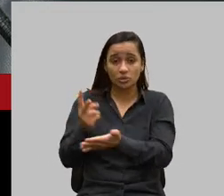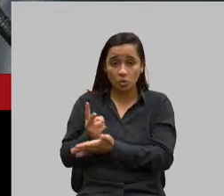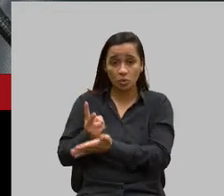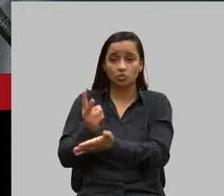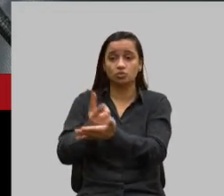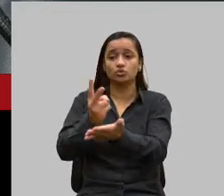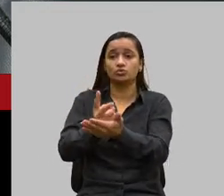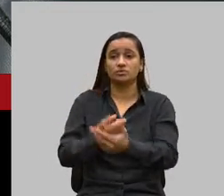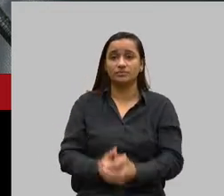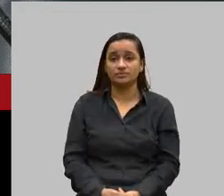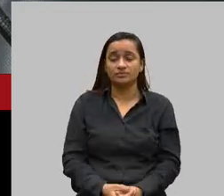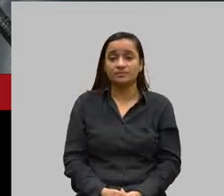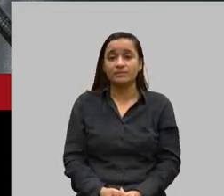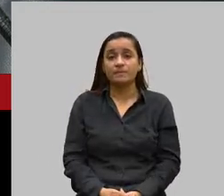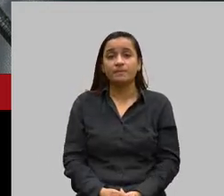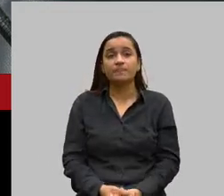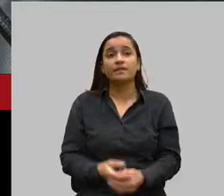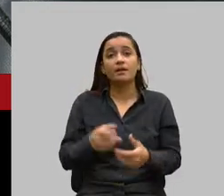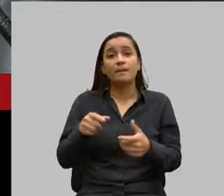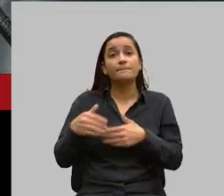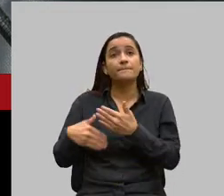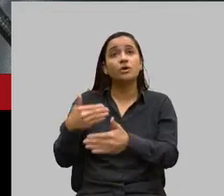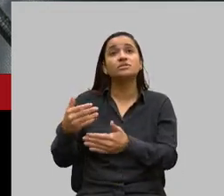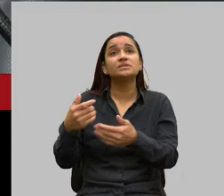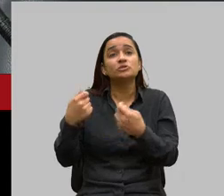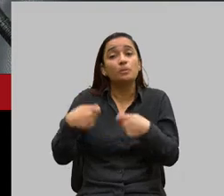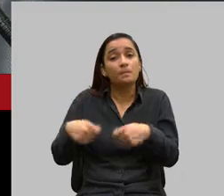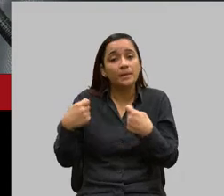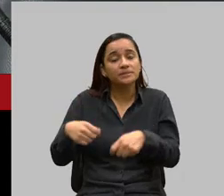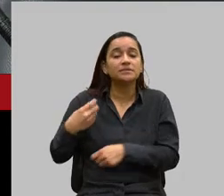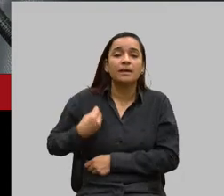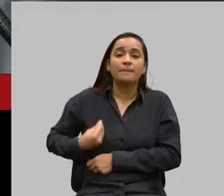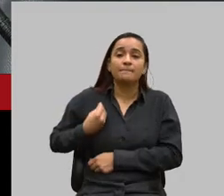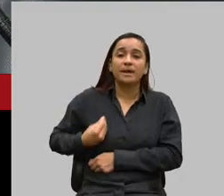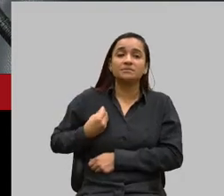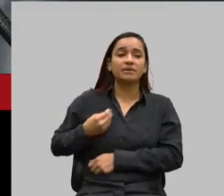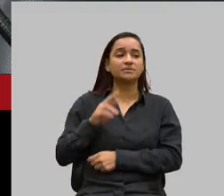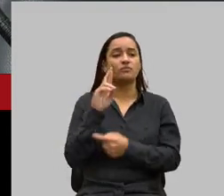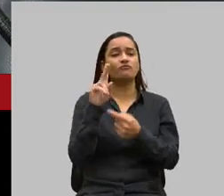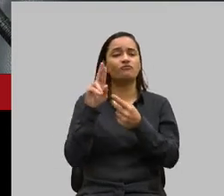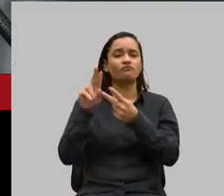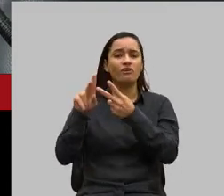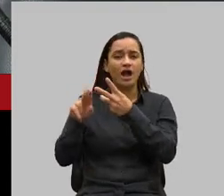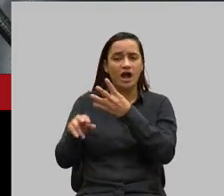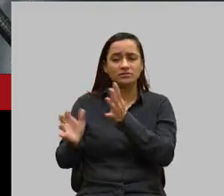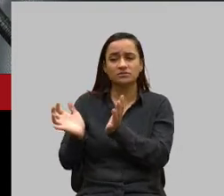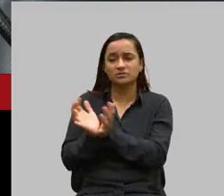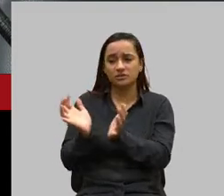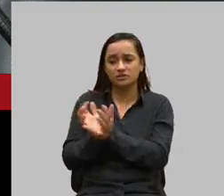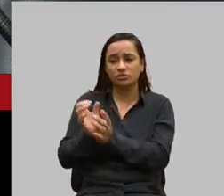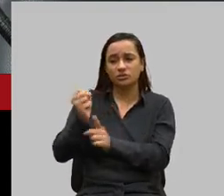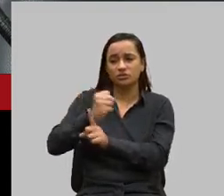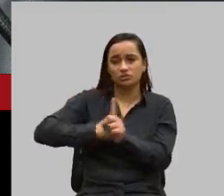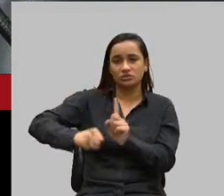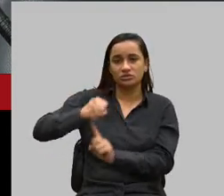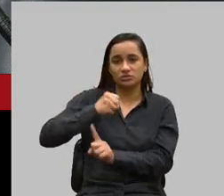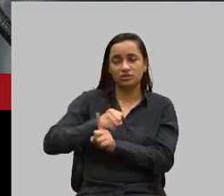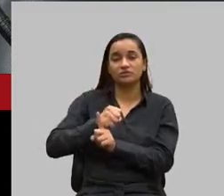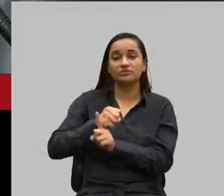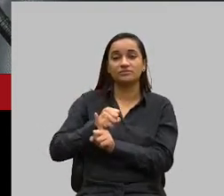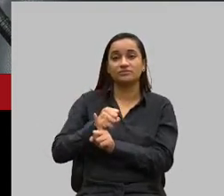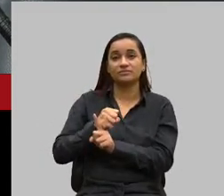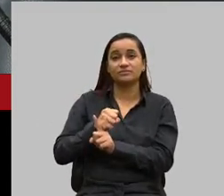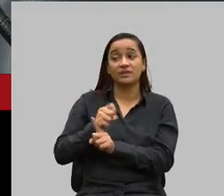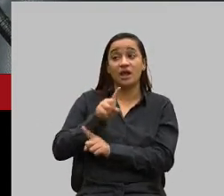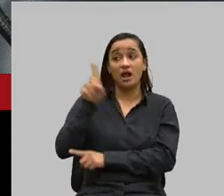contínuo que exige a participação diversos setores da sociedade lá na zona